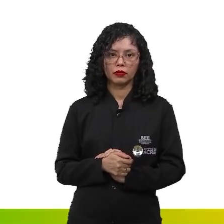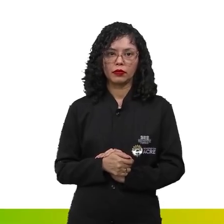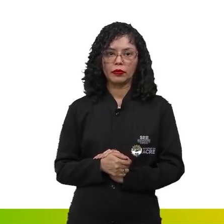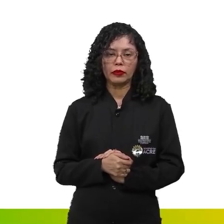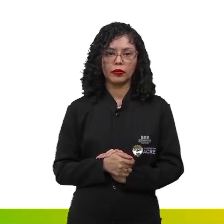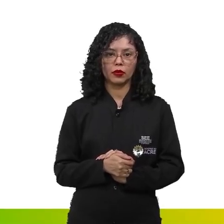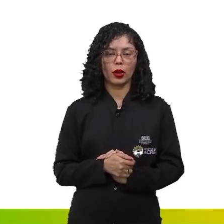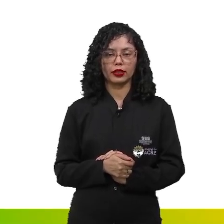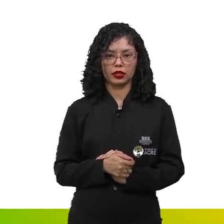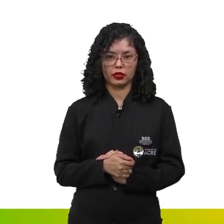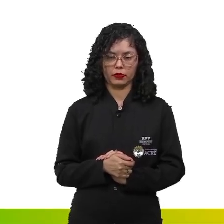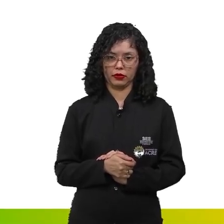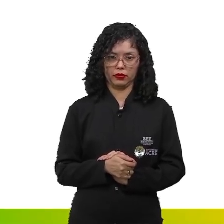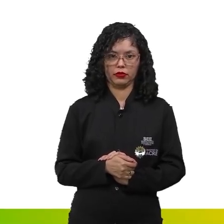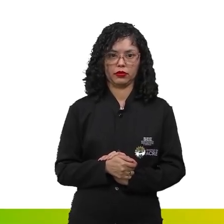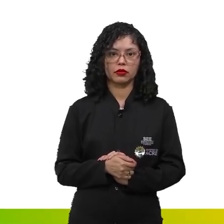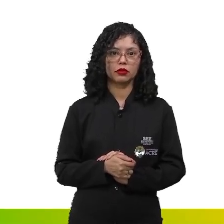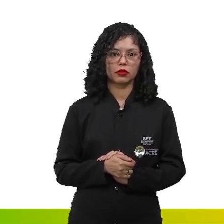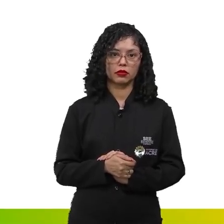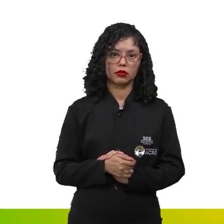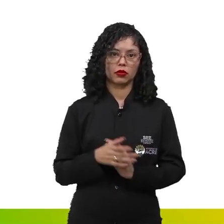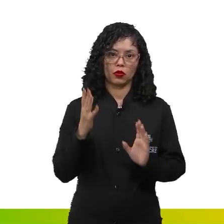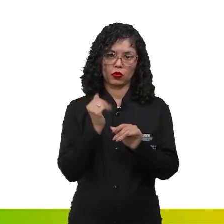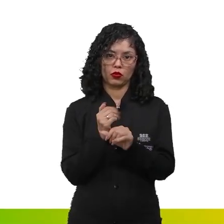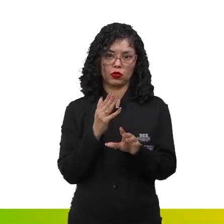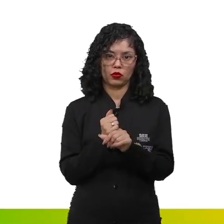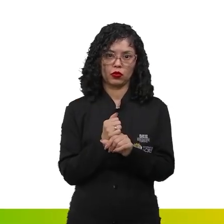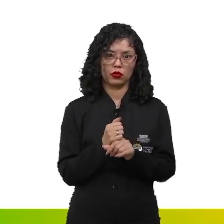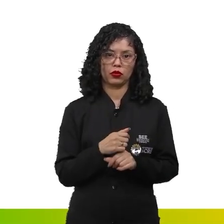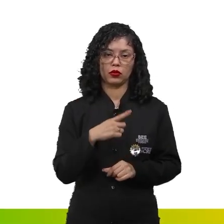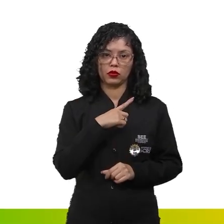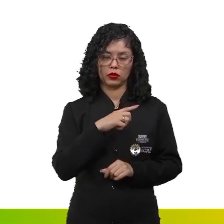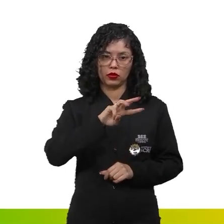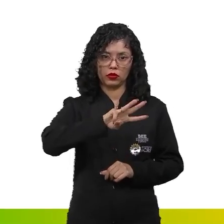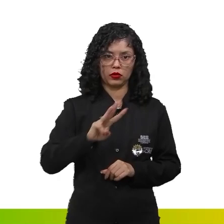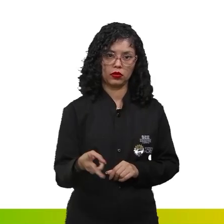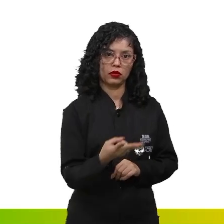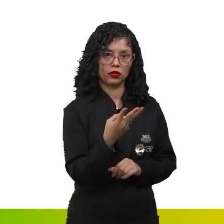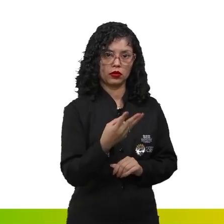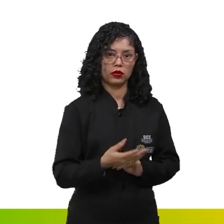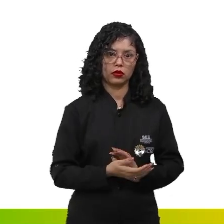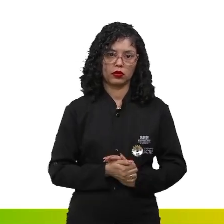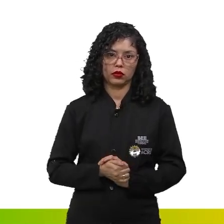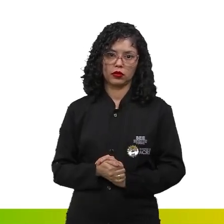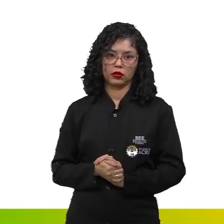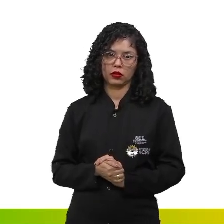Isso tudo, pessoal, vai ser igual ao somatório do que elas têm a receber.